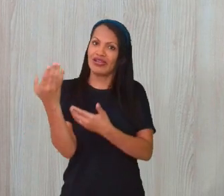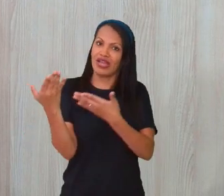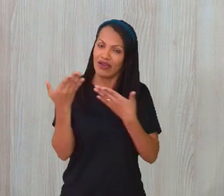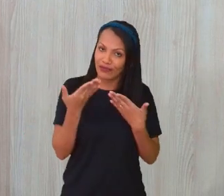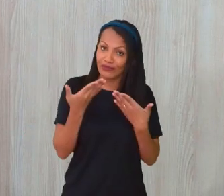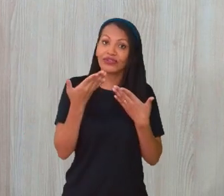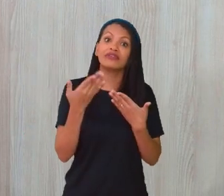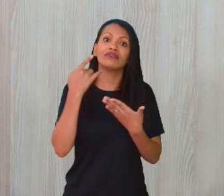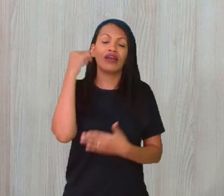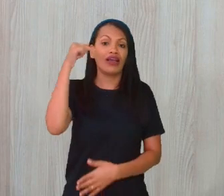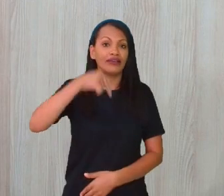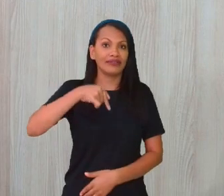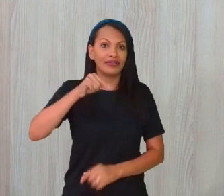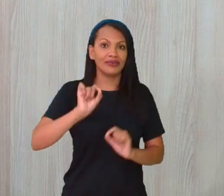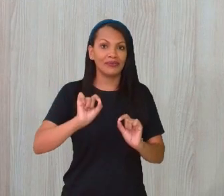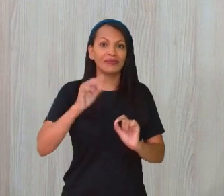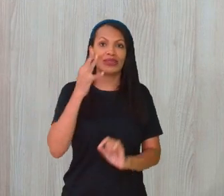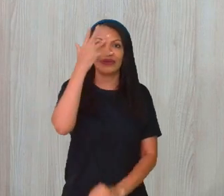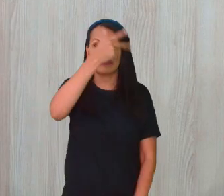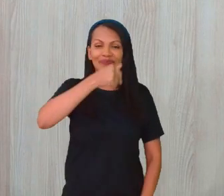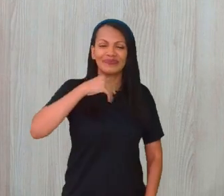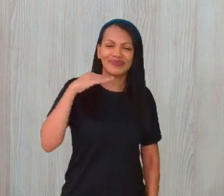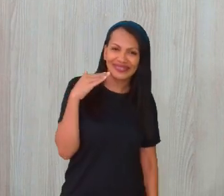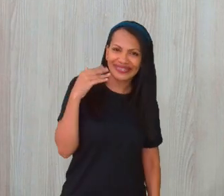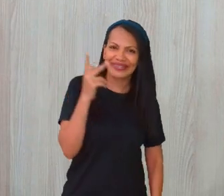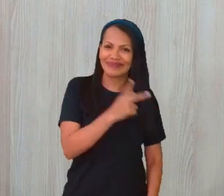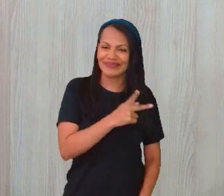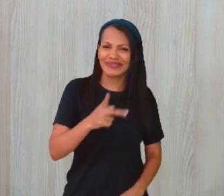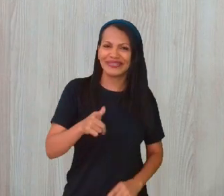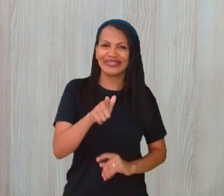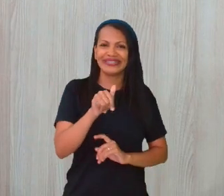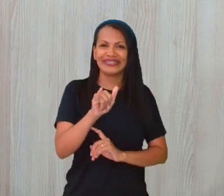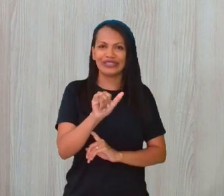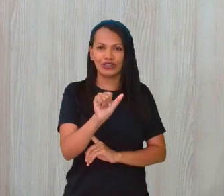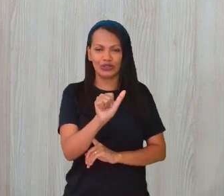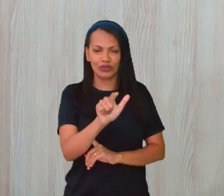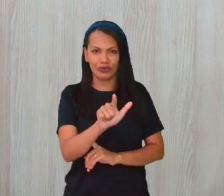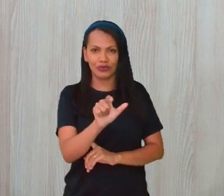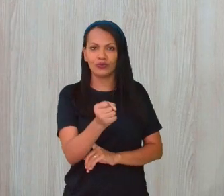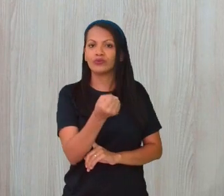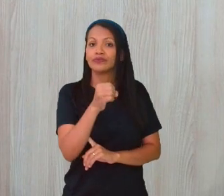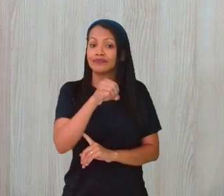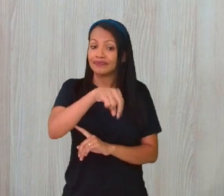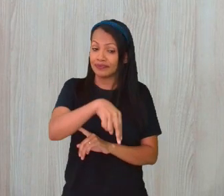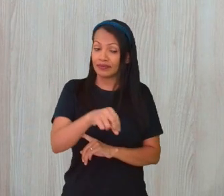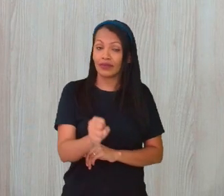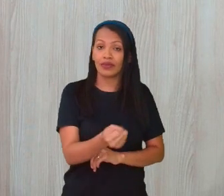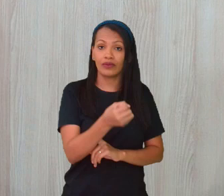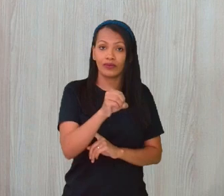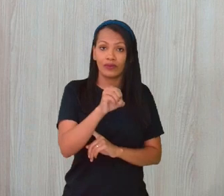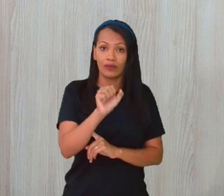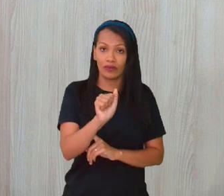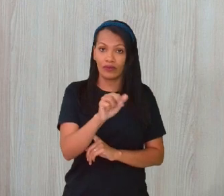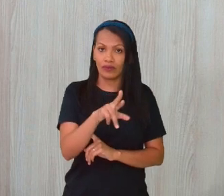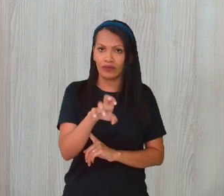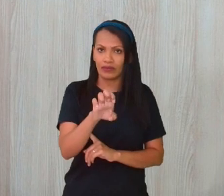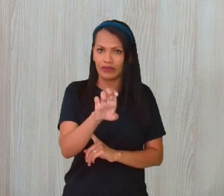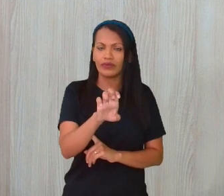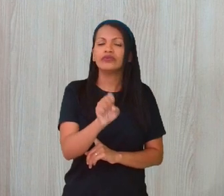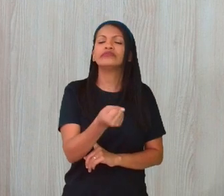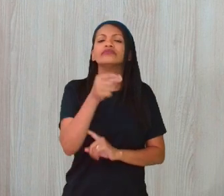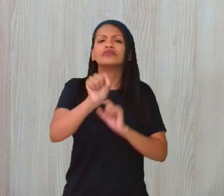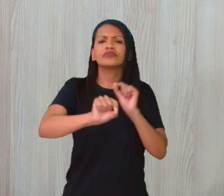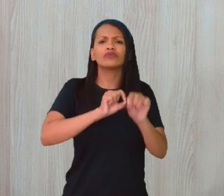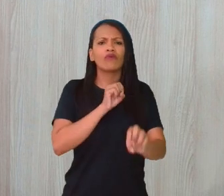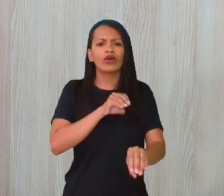bem-vindos. Aqui é o rapaz do Rostinho Lindo, o professor Gilson Soares. Já estou aqui com o meu Educa Recife Aberto, aguardando as